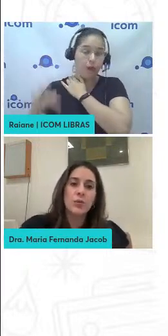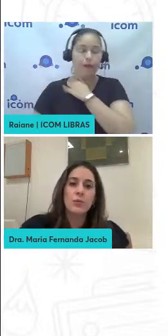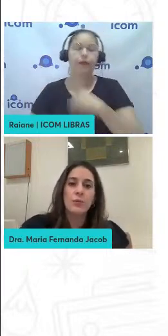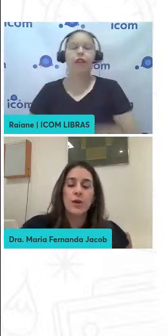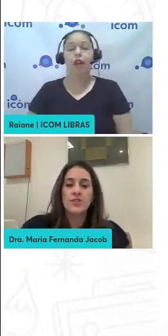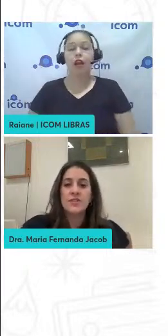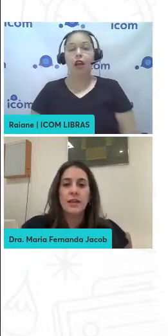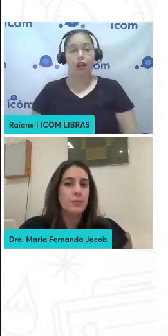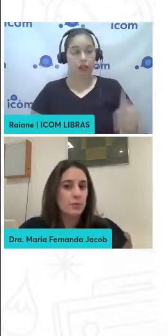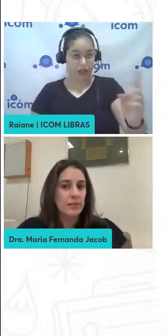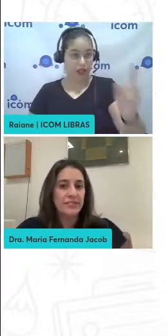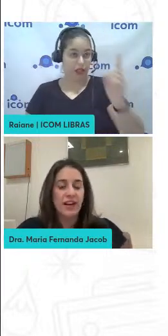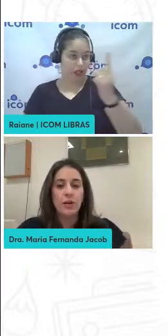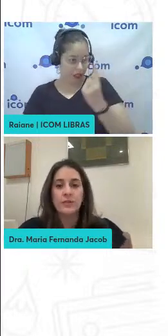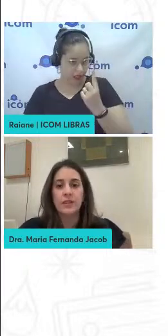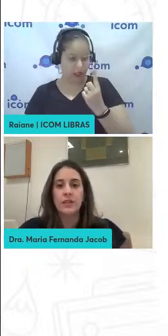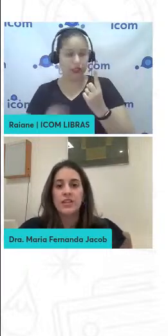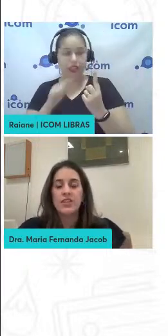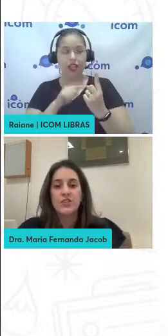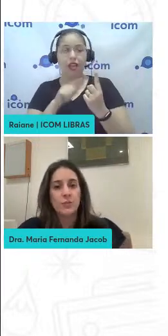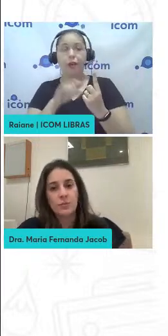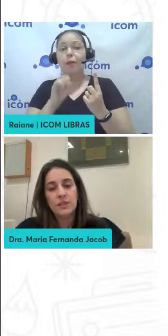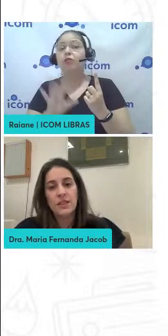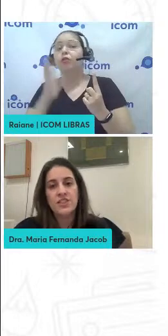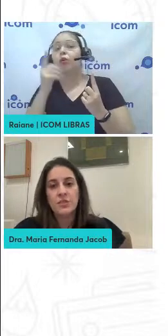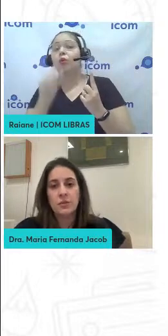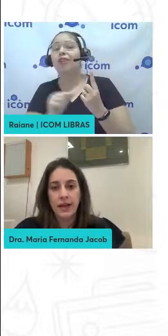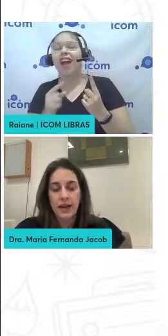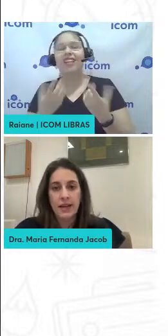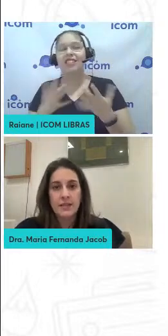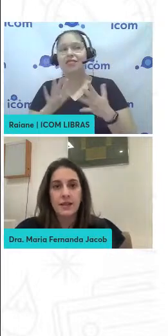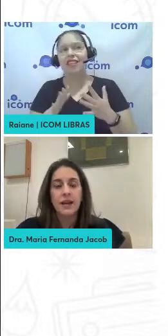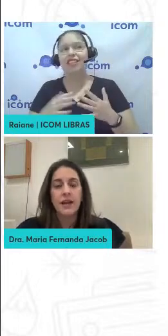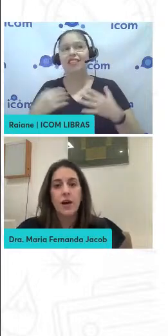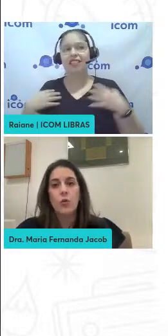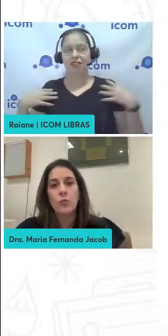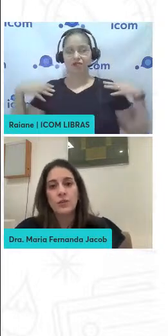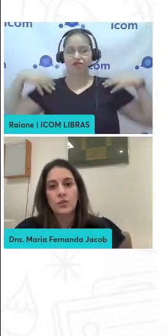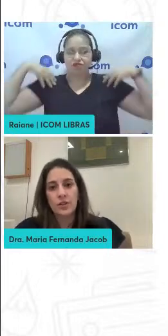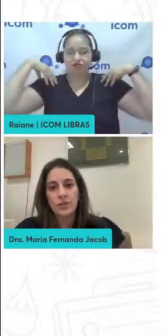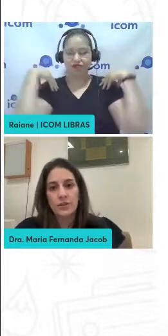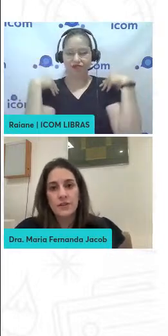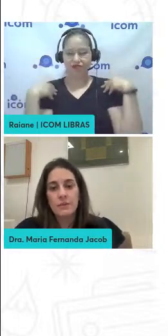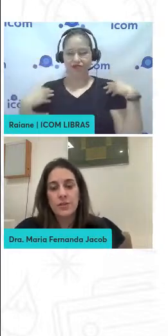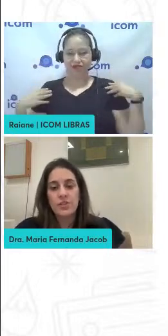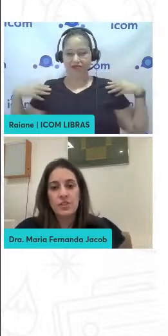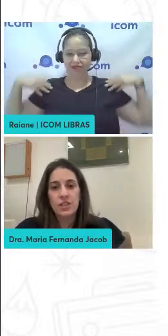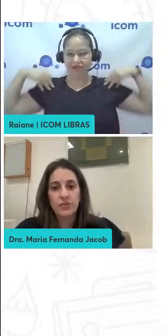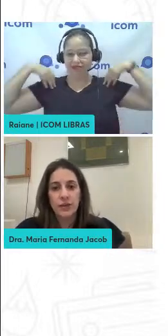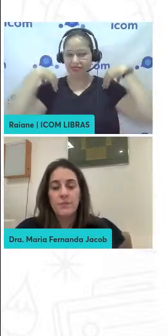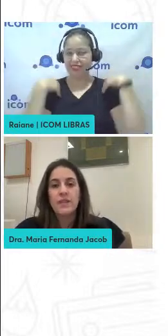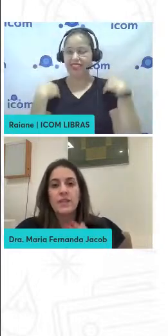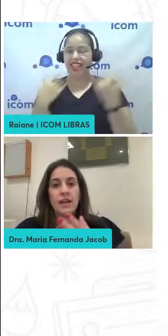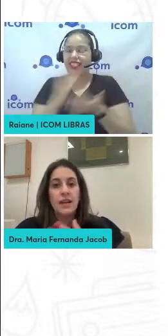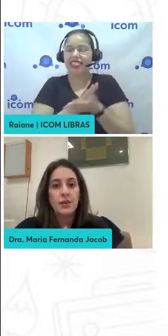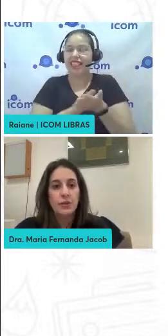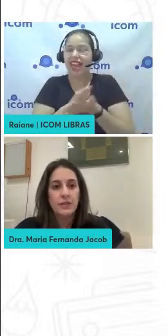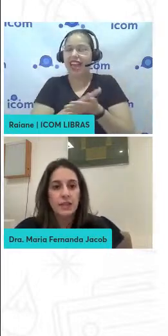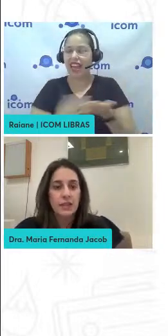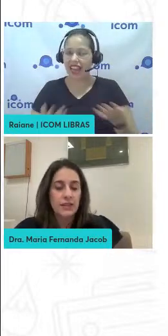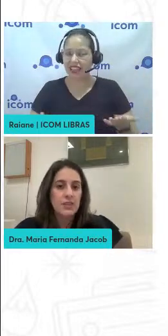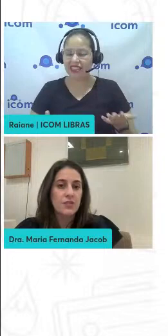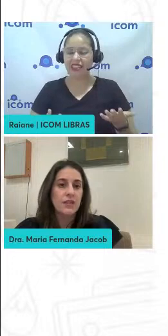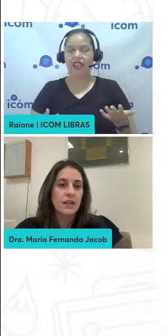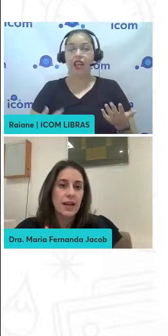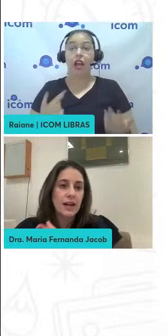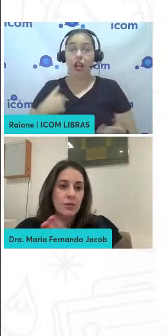que um pode ser por uma falta de mobilidade torácica, alguma dor nociceptiva, que aí eu vou ter